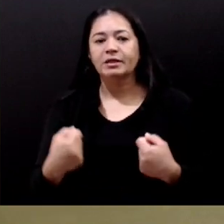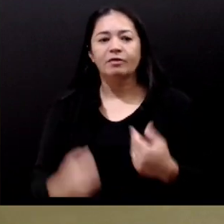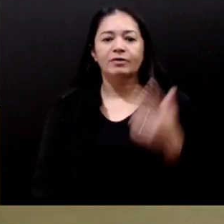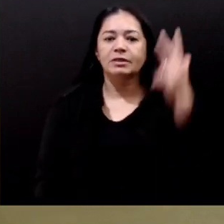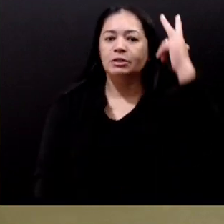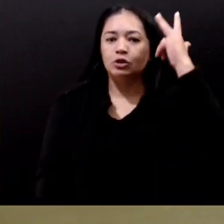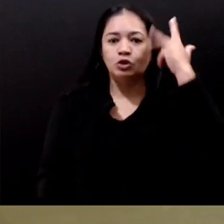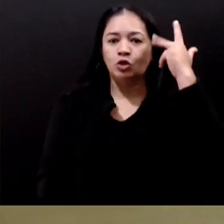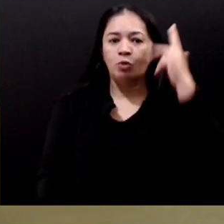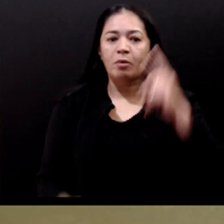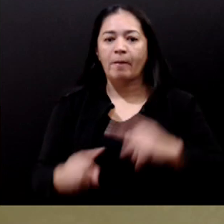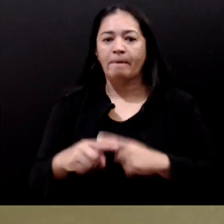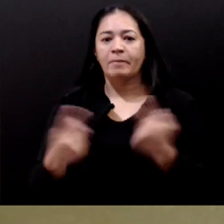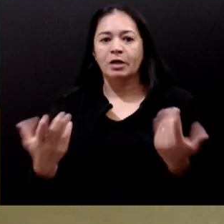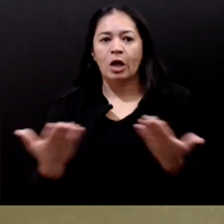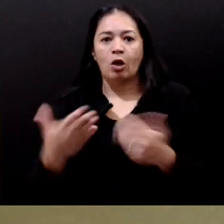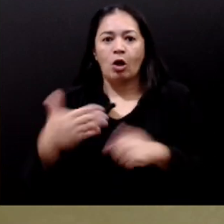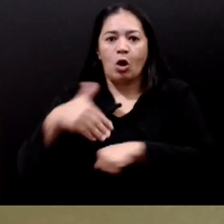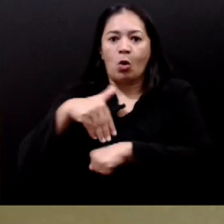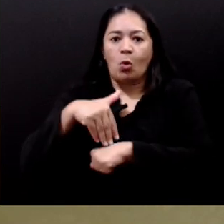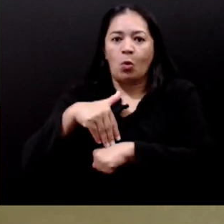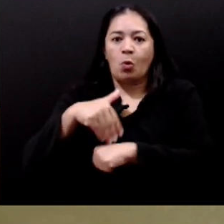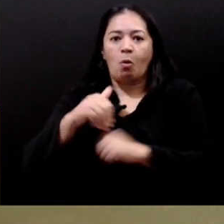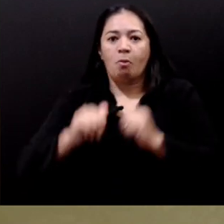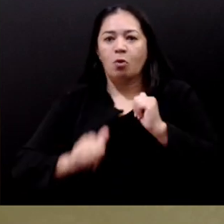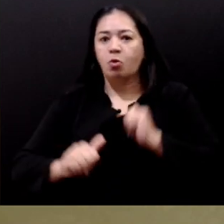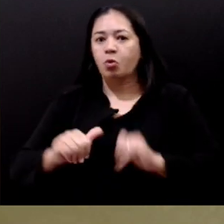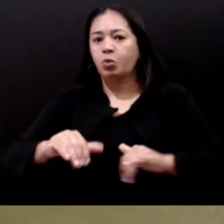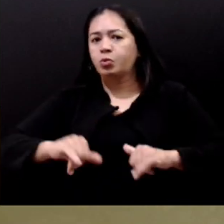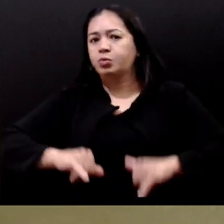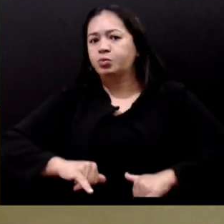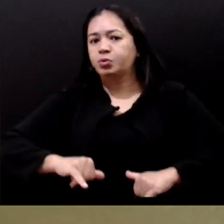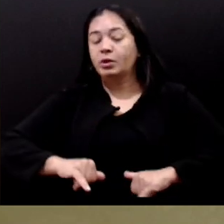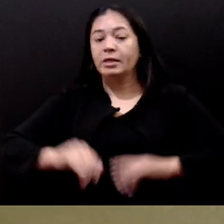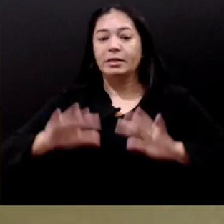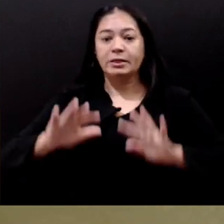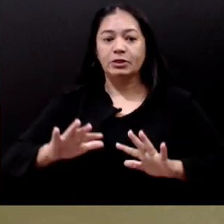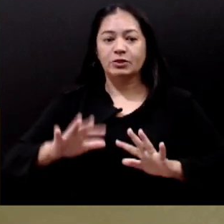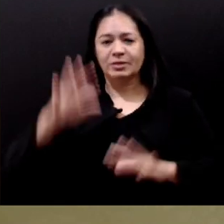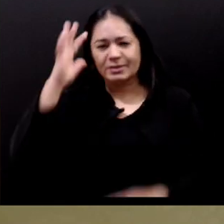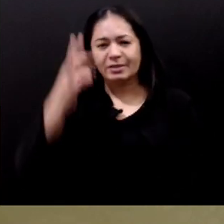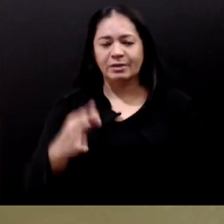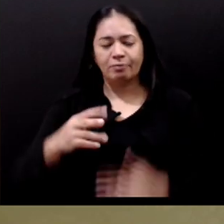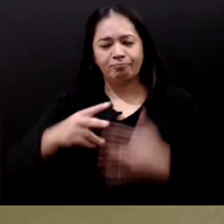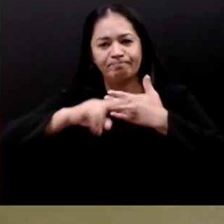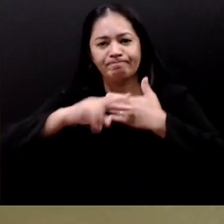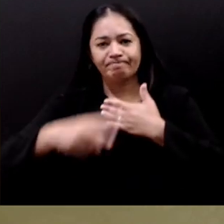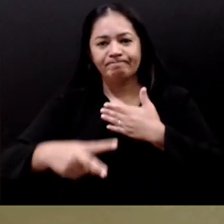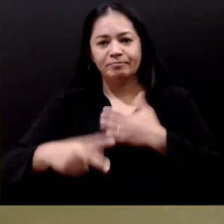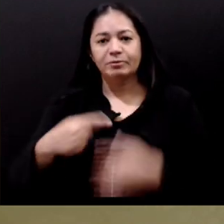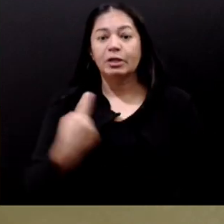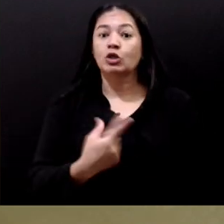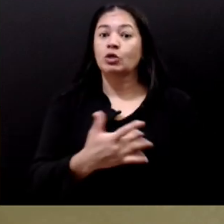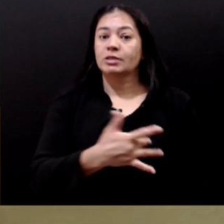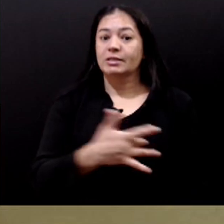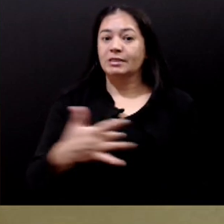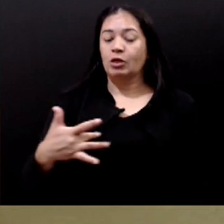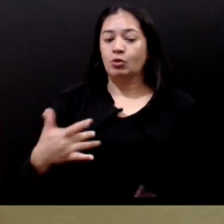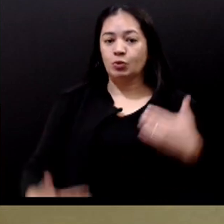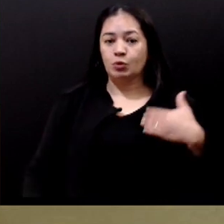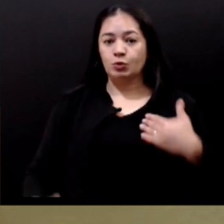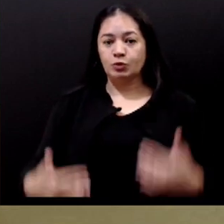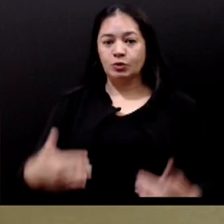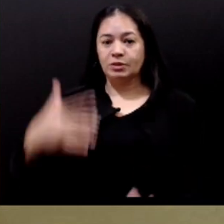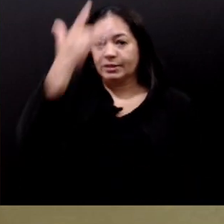culpa, ansiedade, sofrimento, e isso, sem dúvida, traz consequências reais para a nossa saúde física e mental. Para discutir